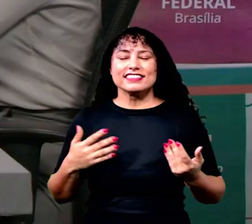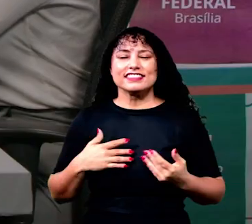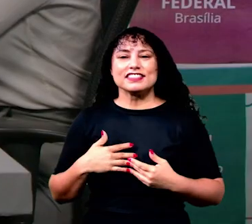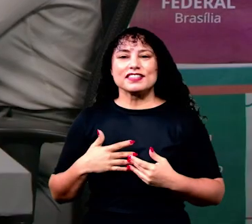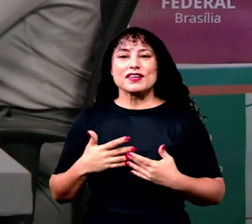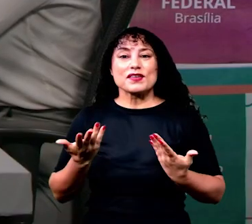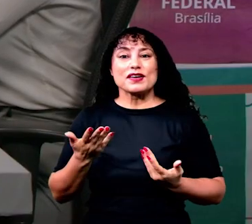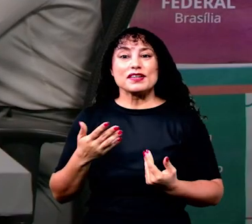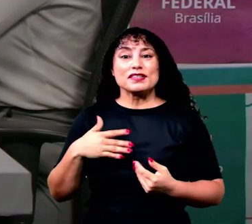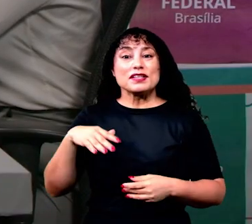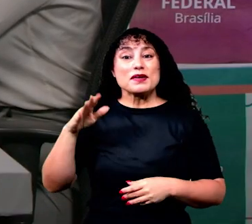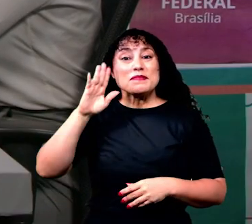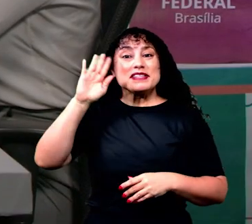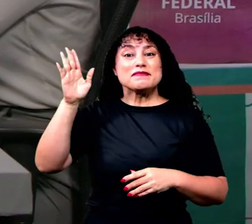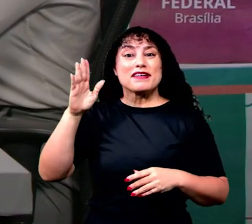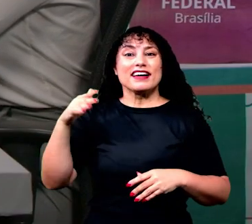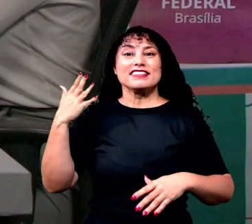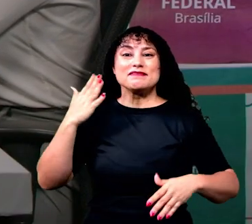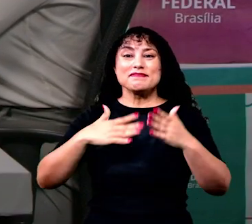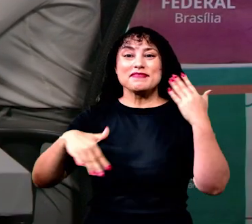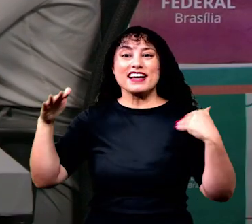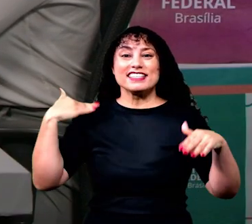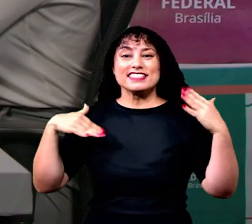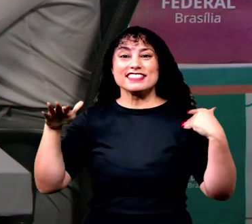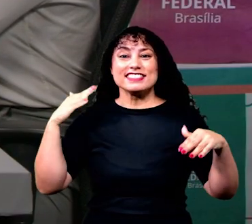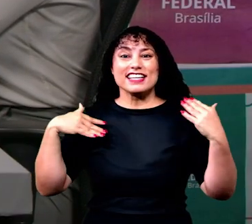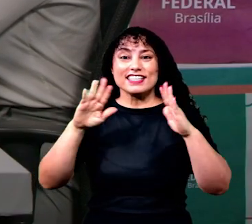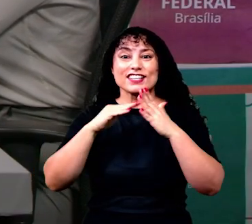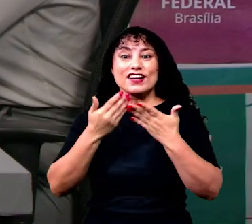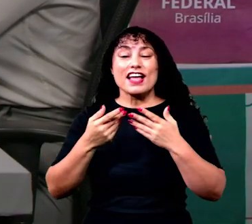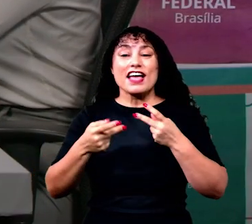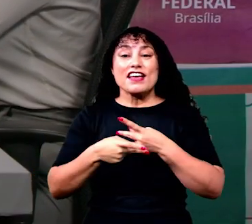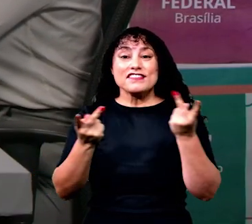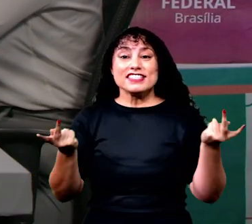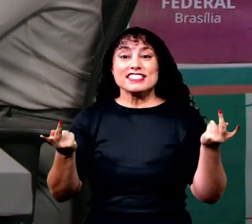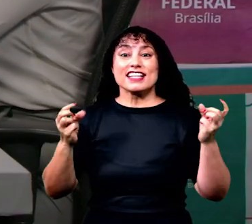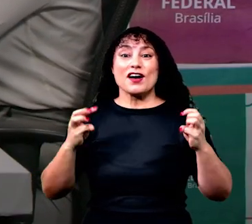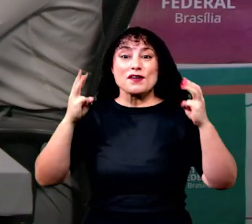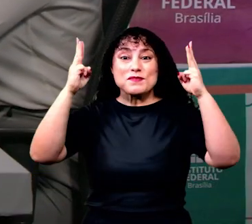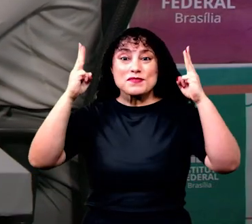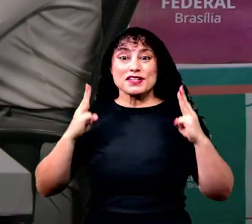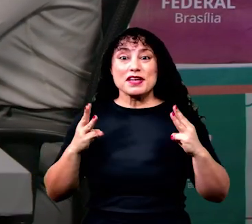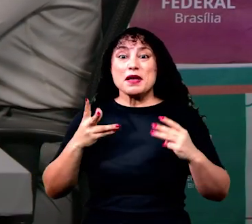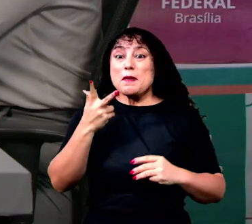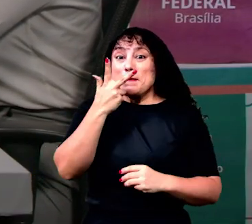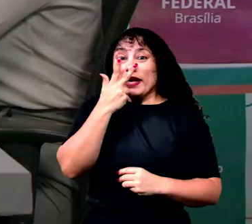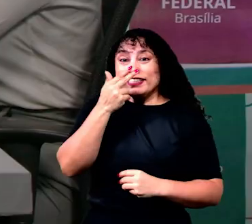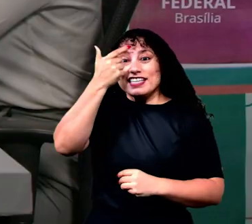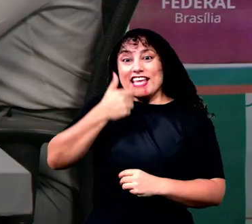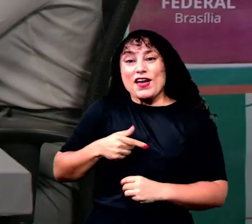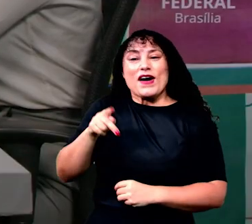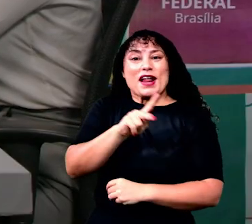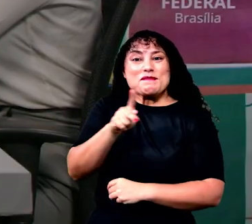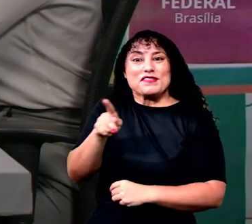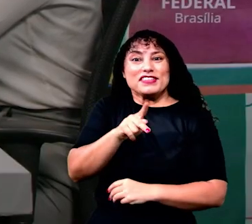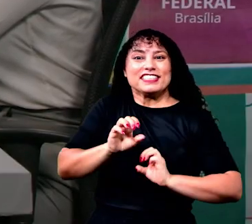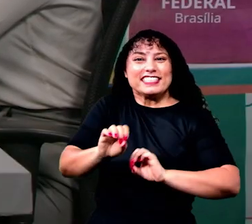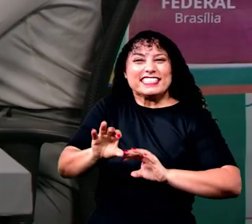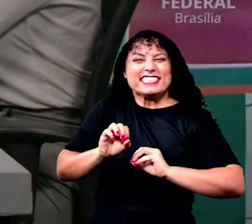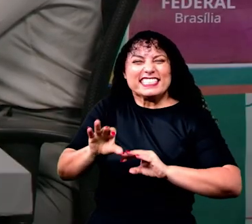um dos principais passeios escolares que tem é de visitar os monumentos. Então, eu me senti como se eu fosse a